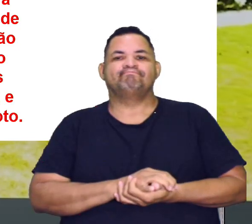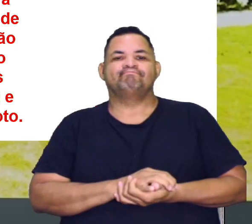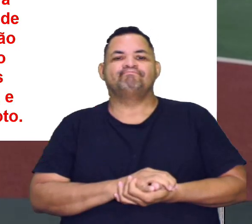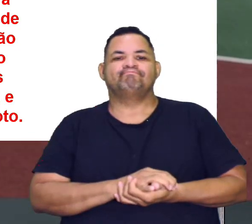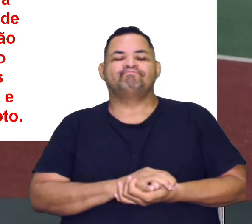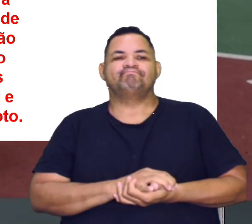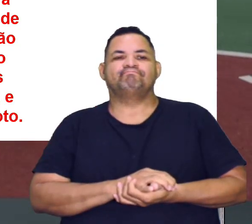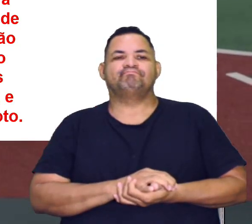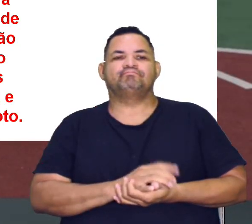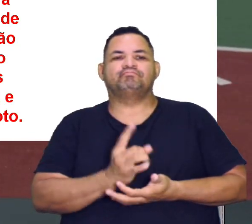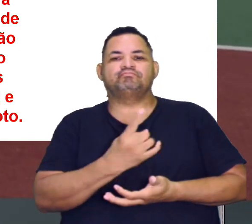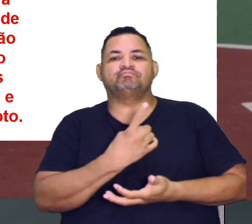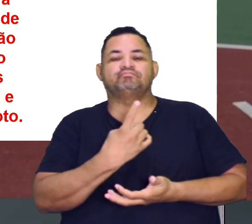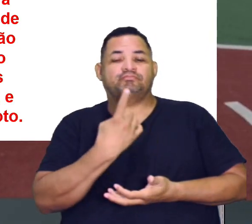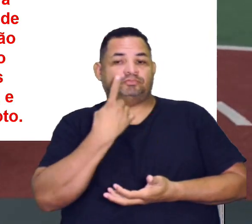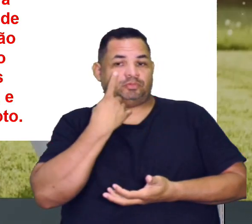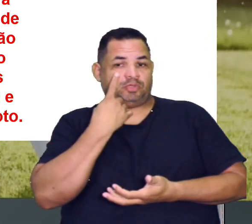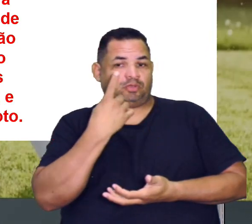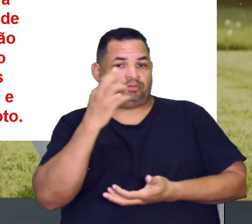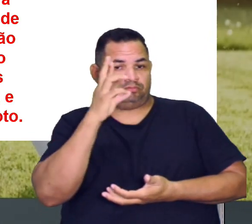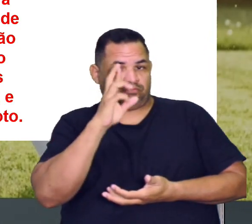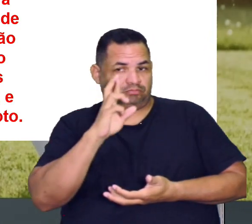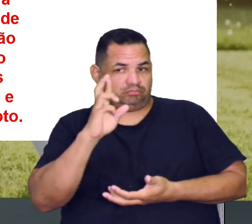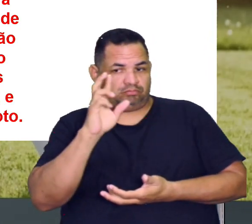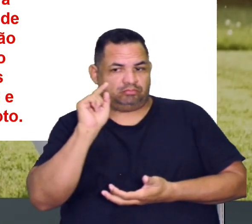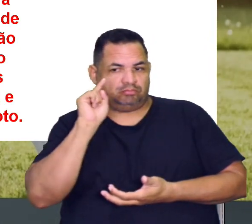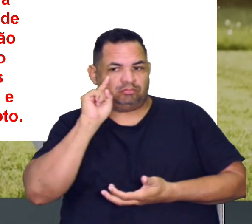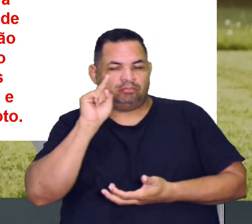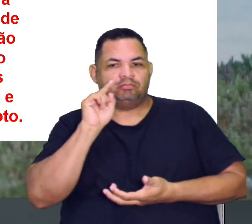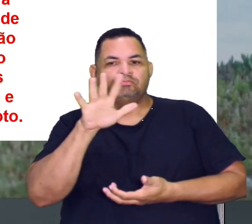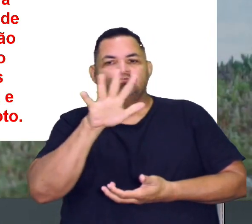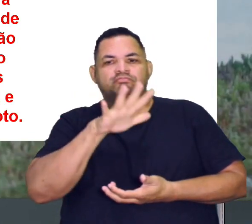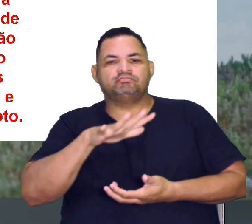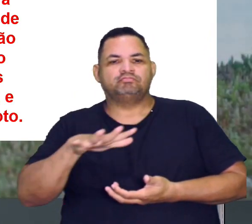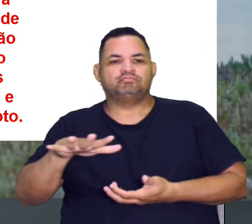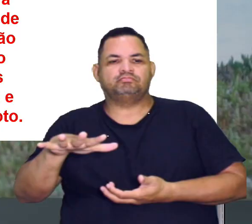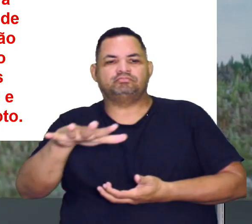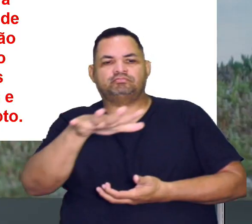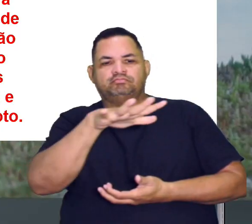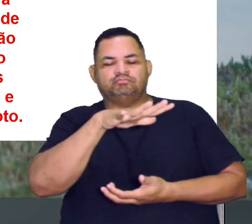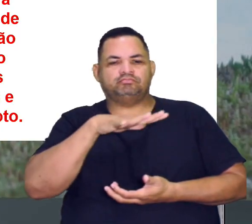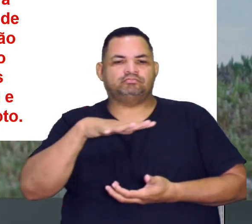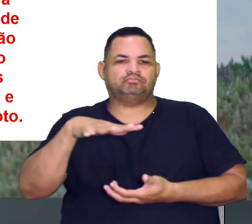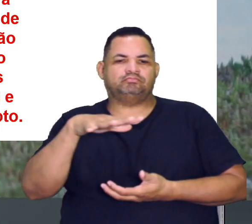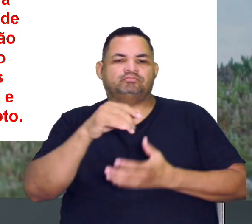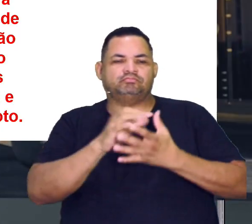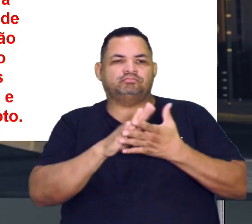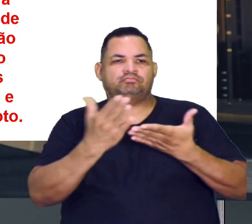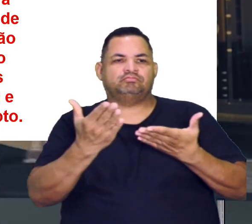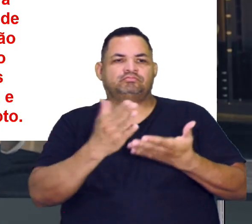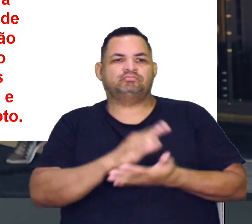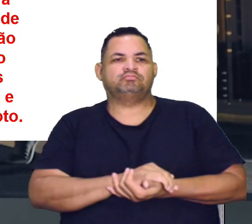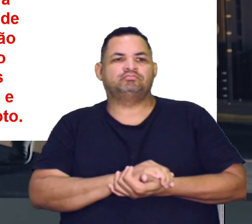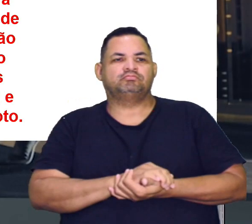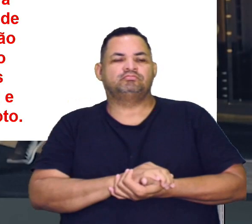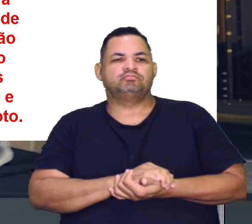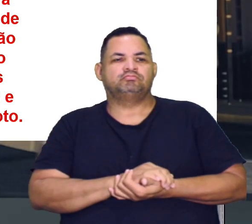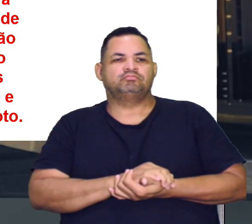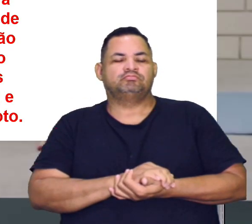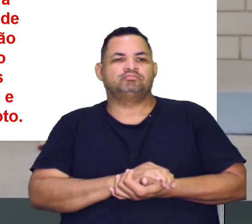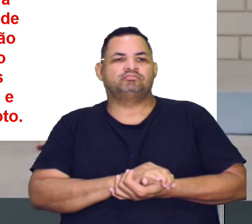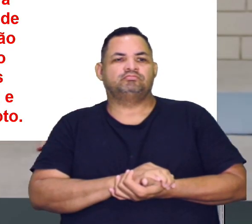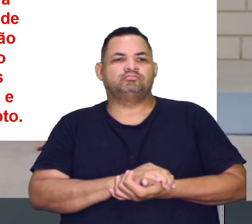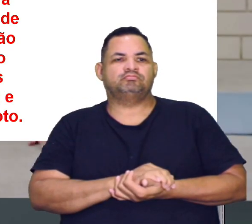E aí, o que a gente observa? Olha só, a gente observa um cenário aí de aumento, tá? De